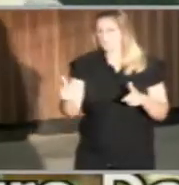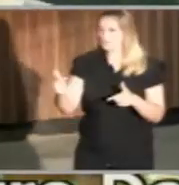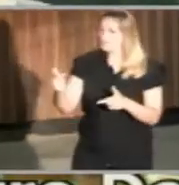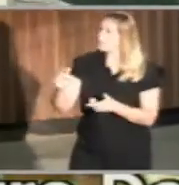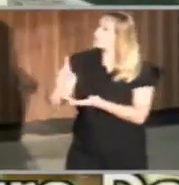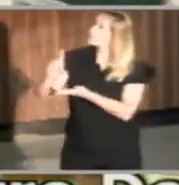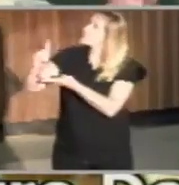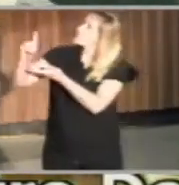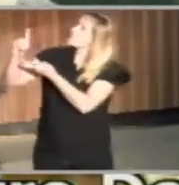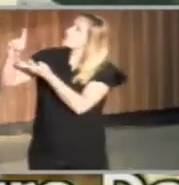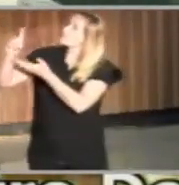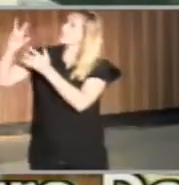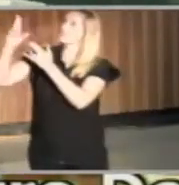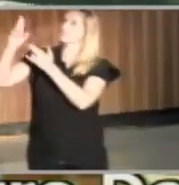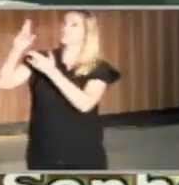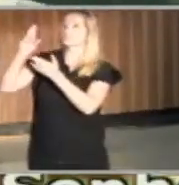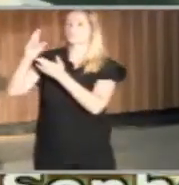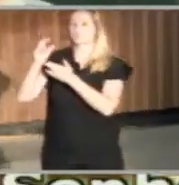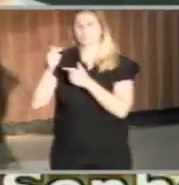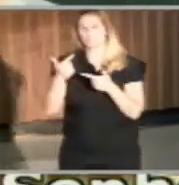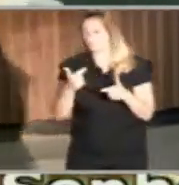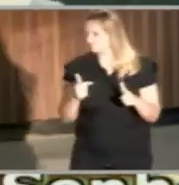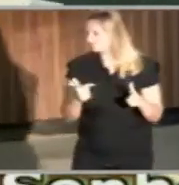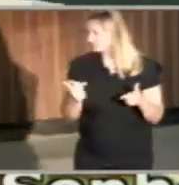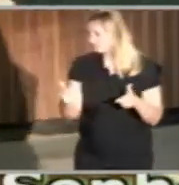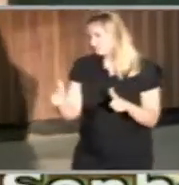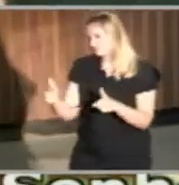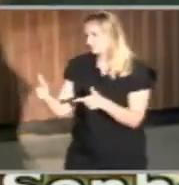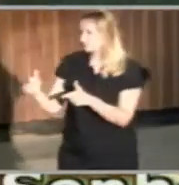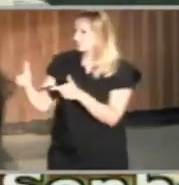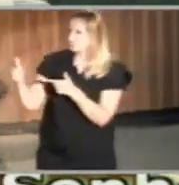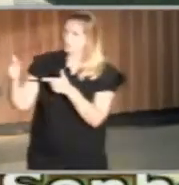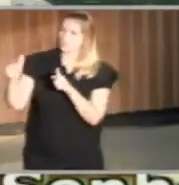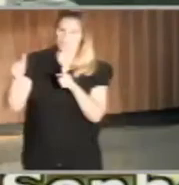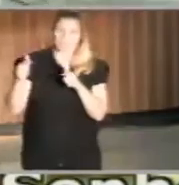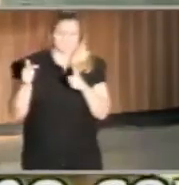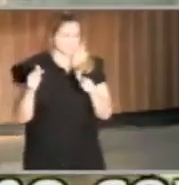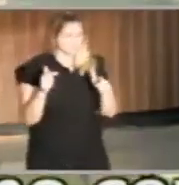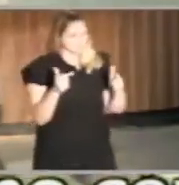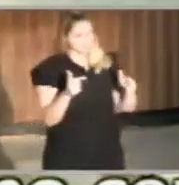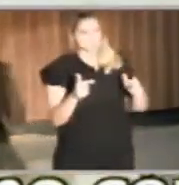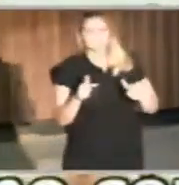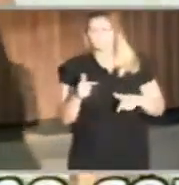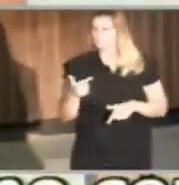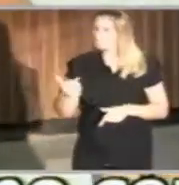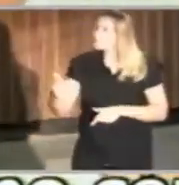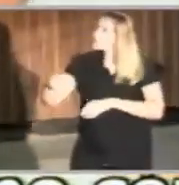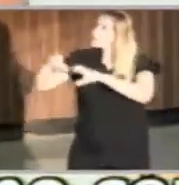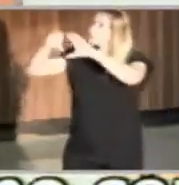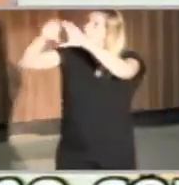outro Deus igual ao Senhor.